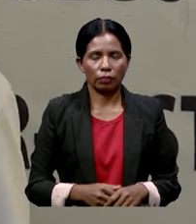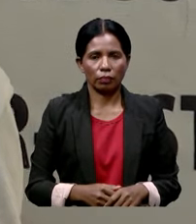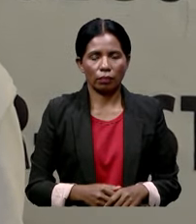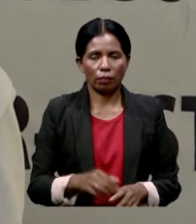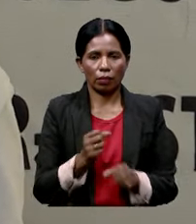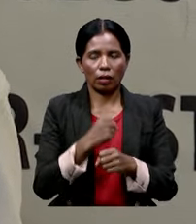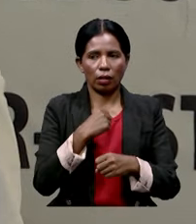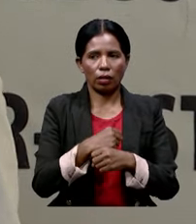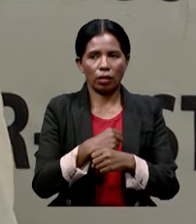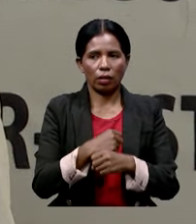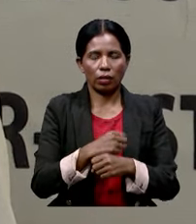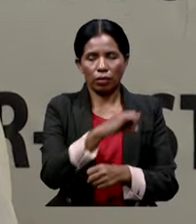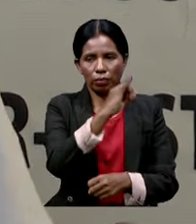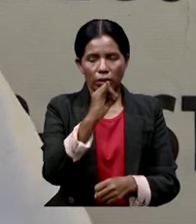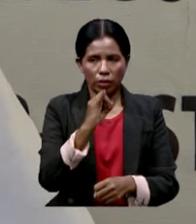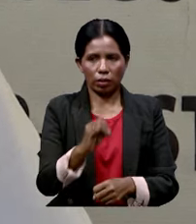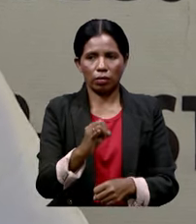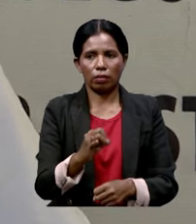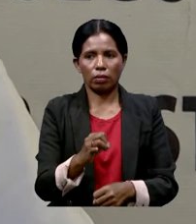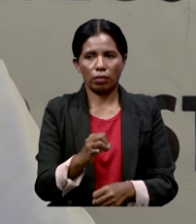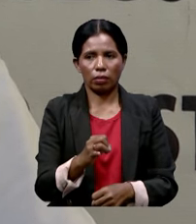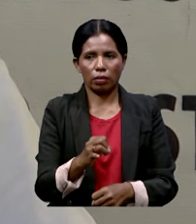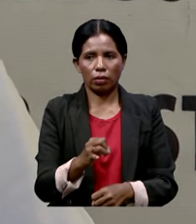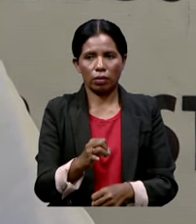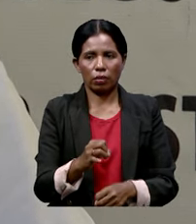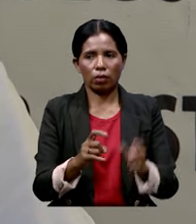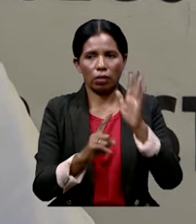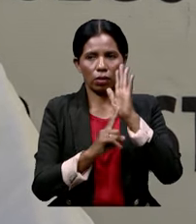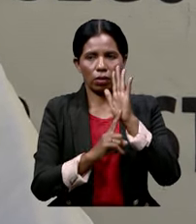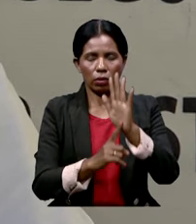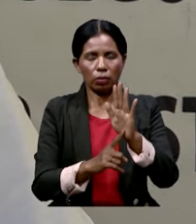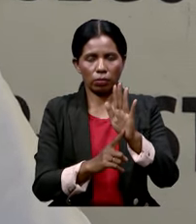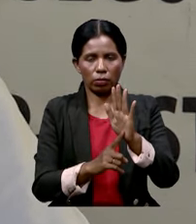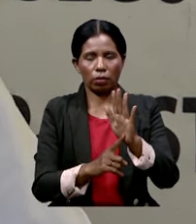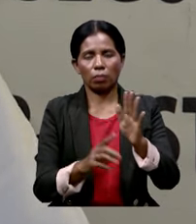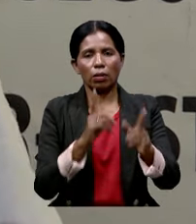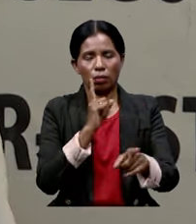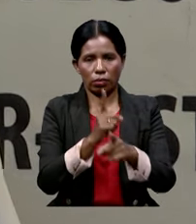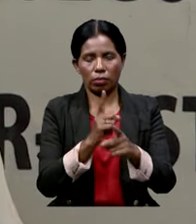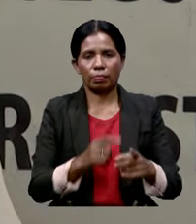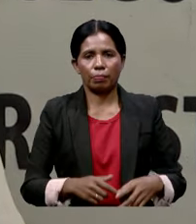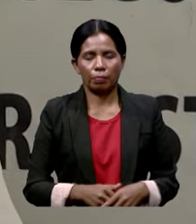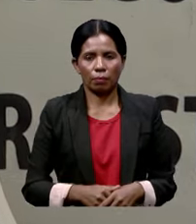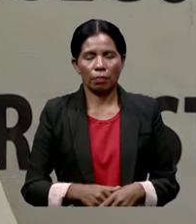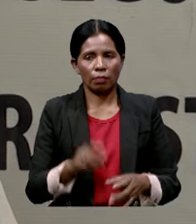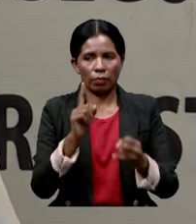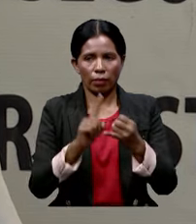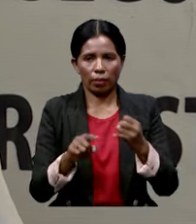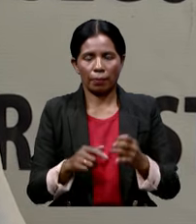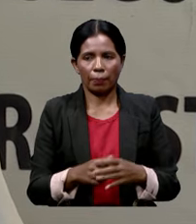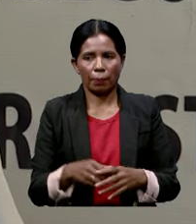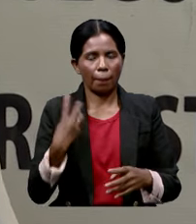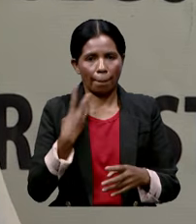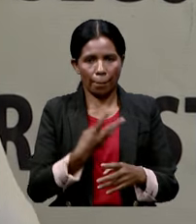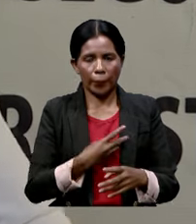halo investigação deve ou transparência ou accountability. E com isso, a mim